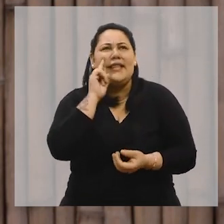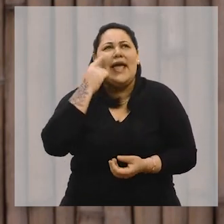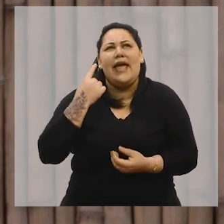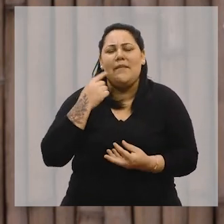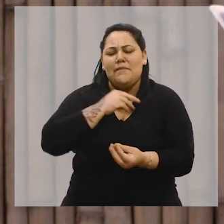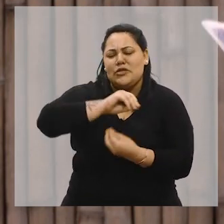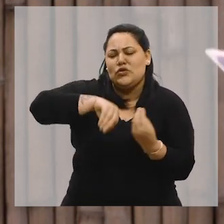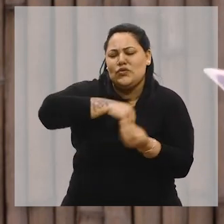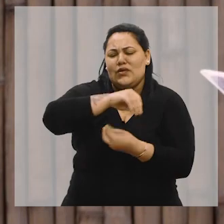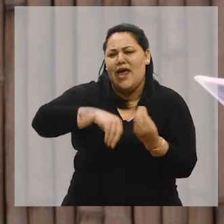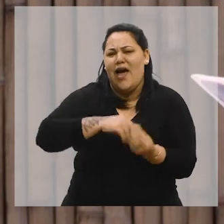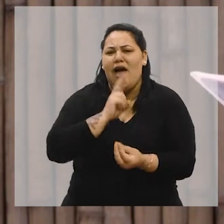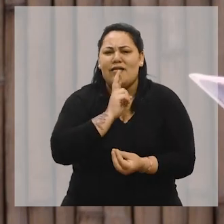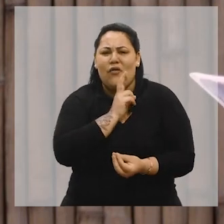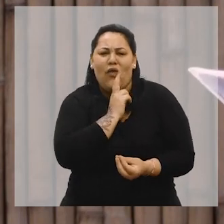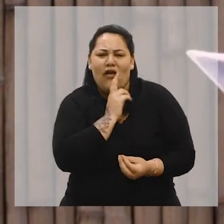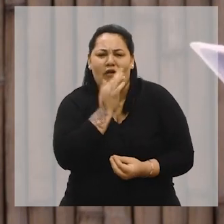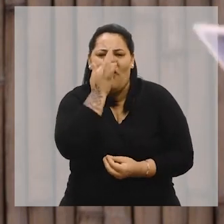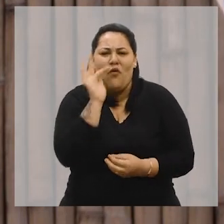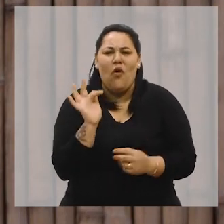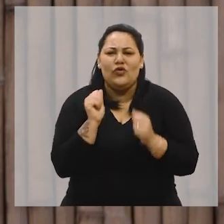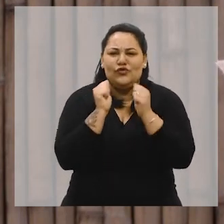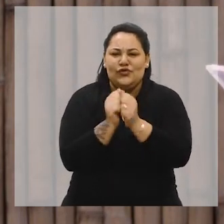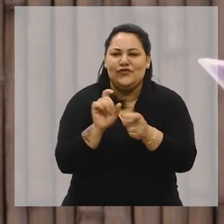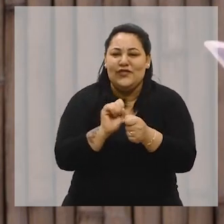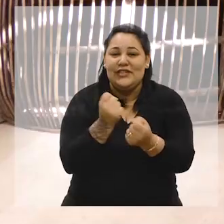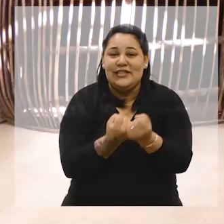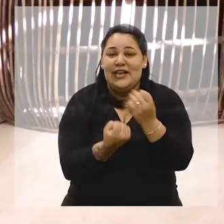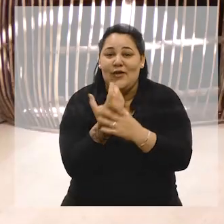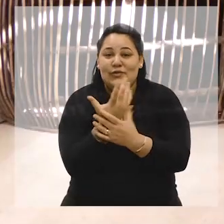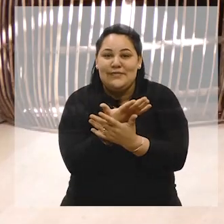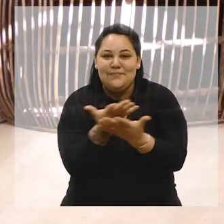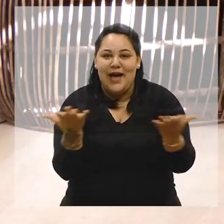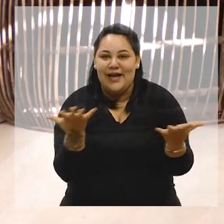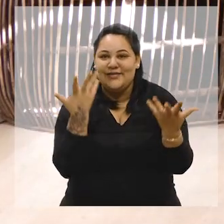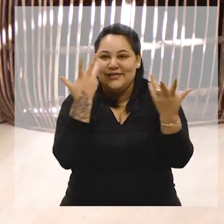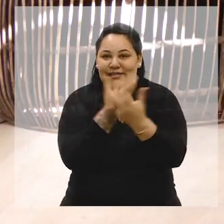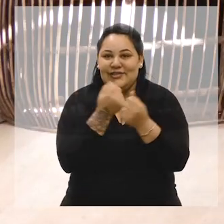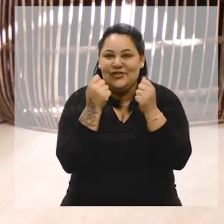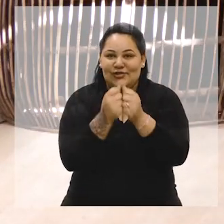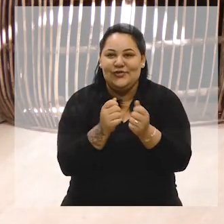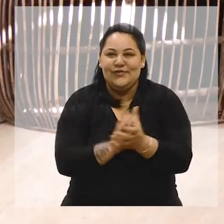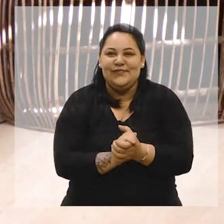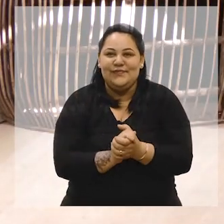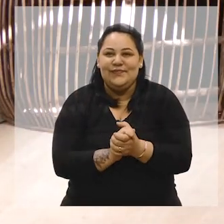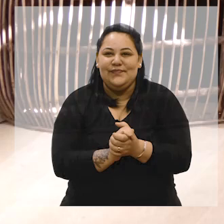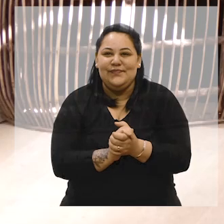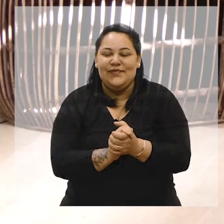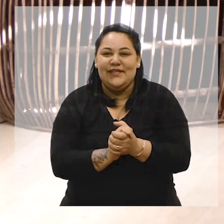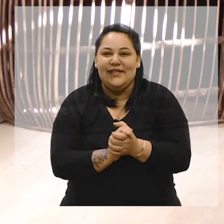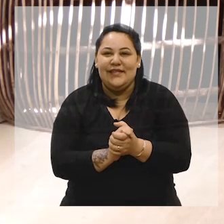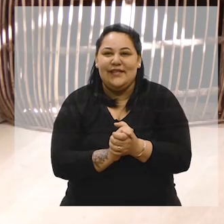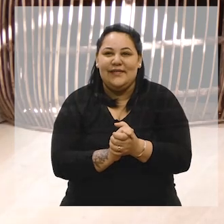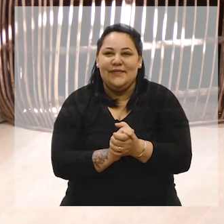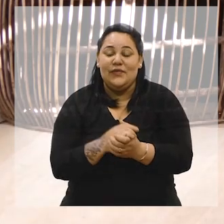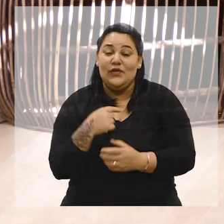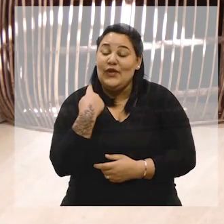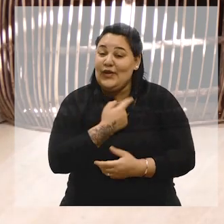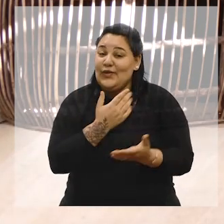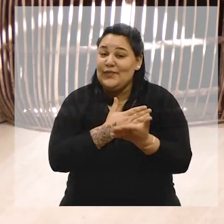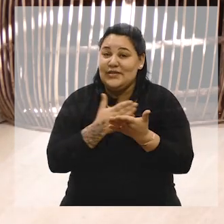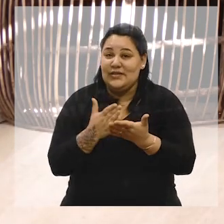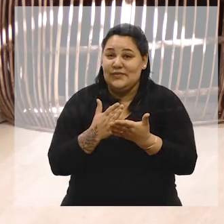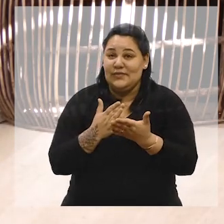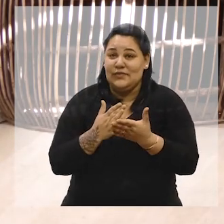bistrô com floricultura, né? Com esse espaço tudo junto. É um prazer receber vocês aqui na nossa casa. E a gente começou com